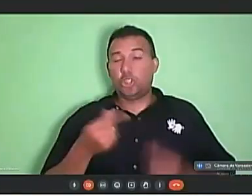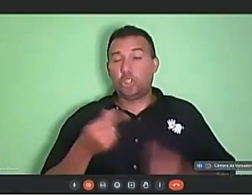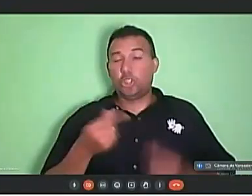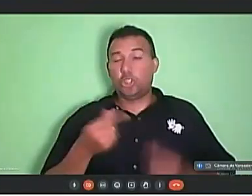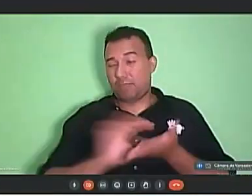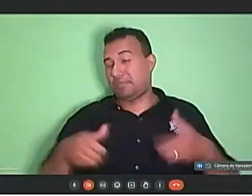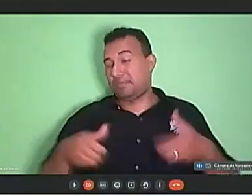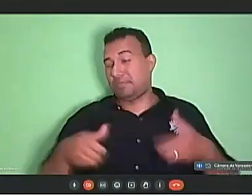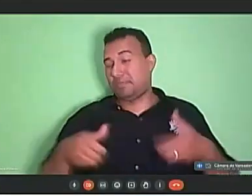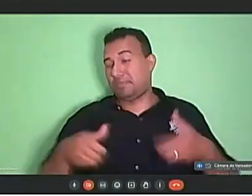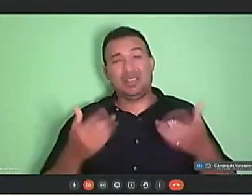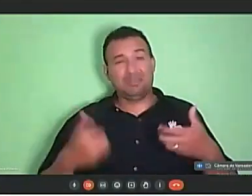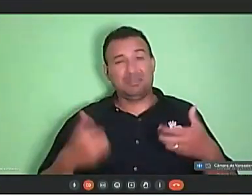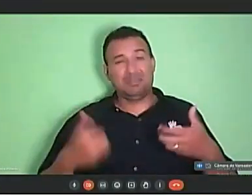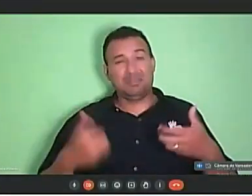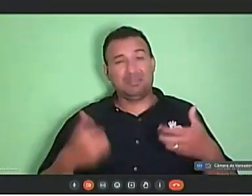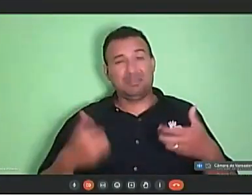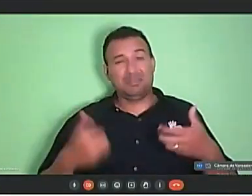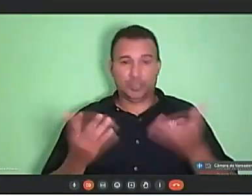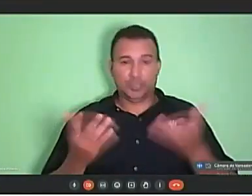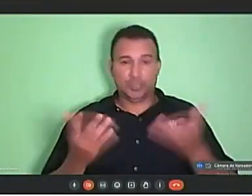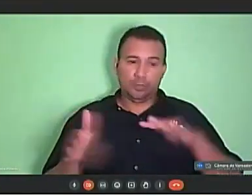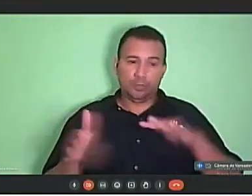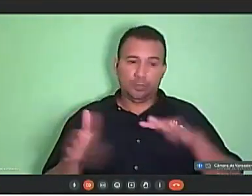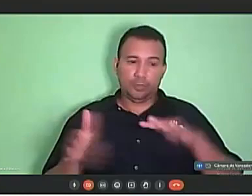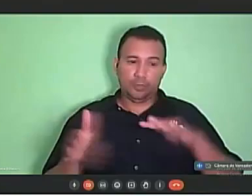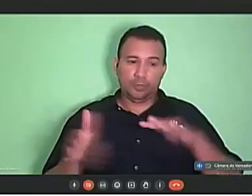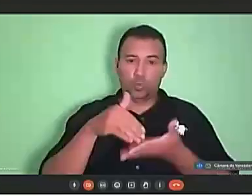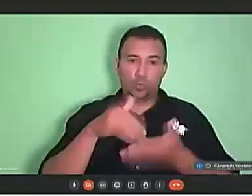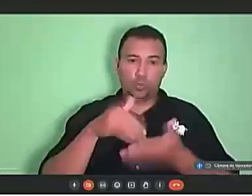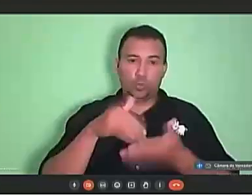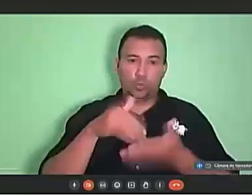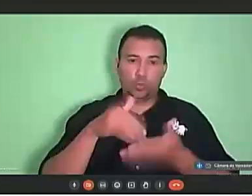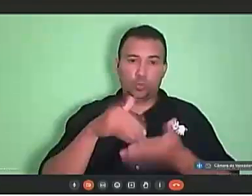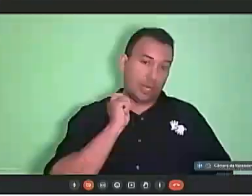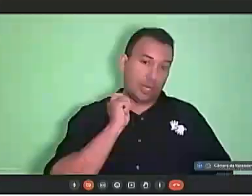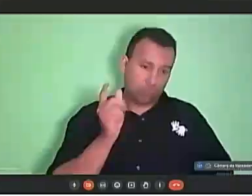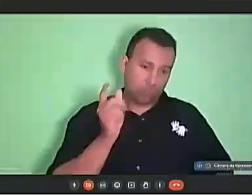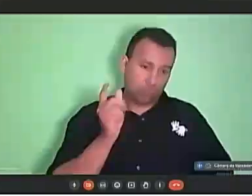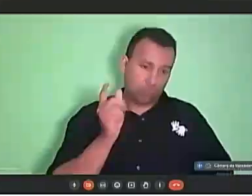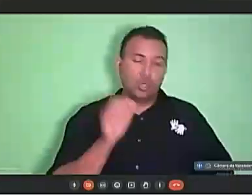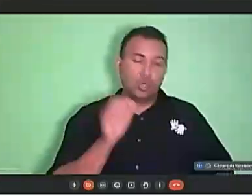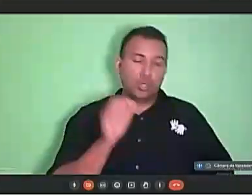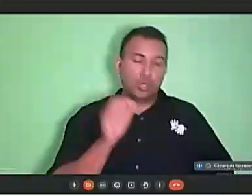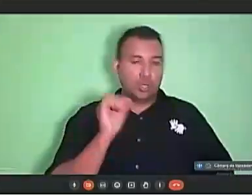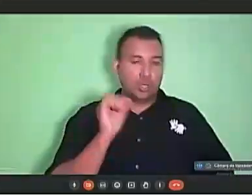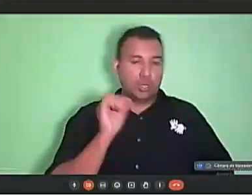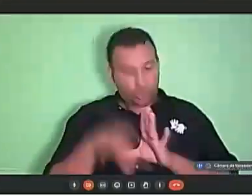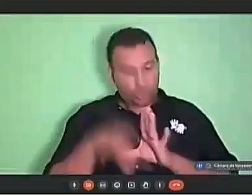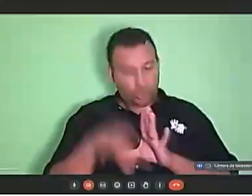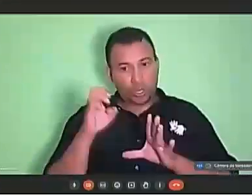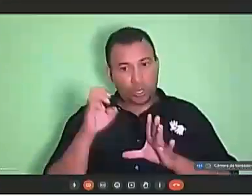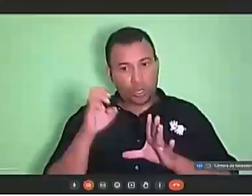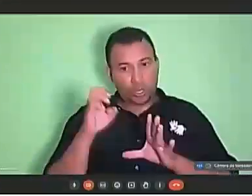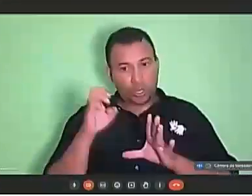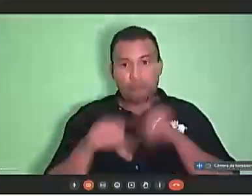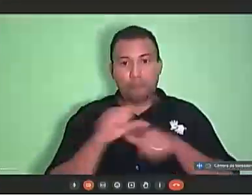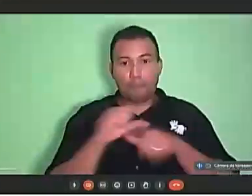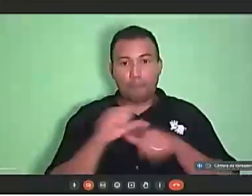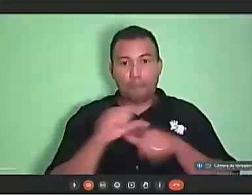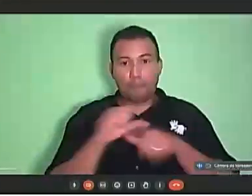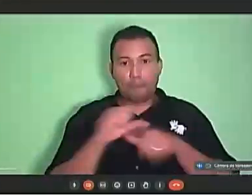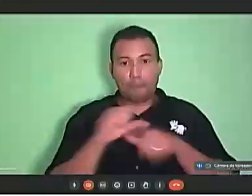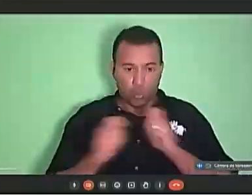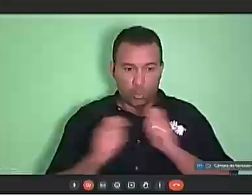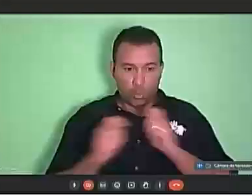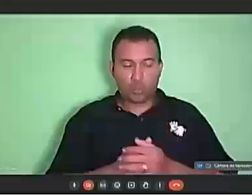a última função de baixo, azul, ela mostra aquilo que a gente falou. Somente escavar as corredeiras, só muda o controle um pouquinho para cima e não